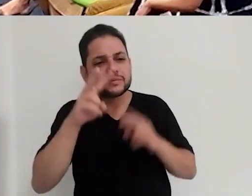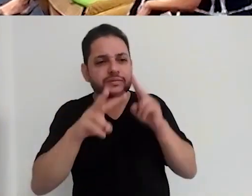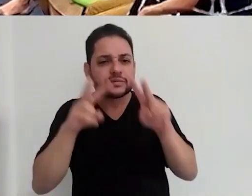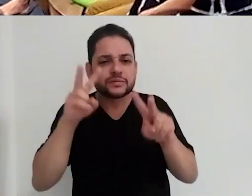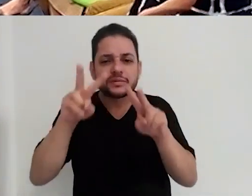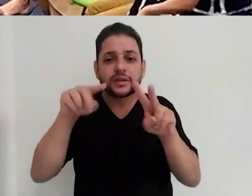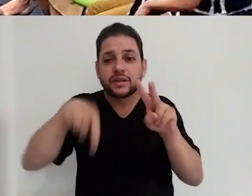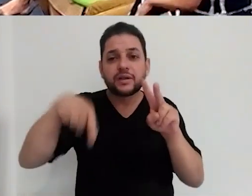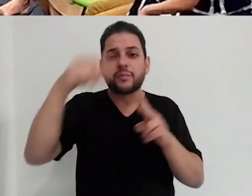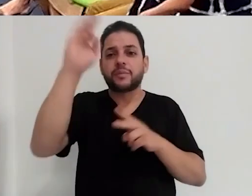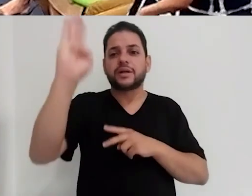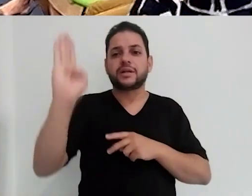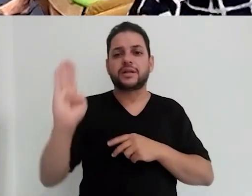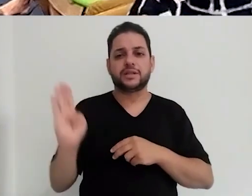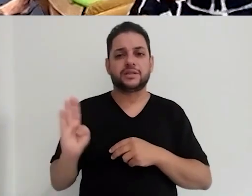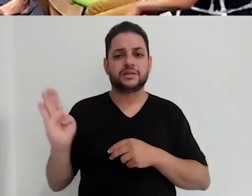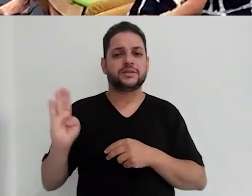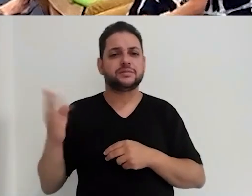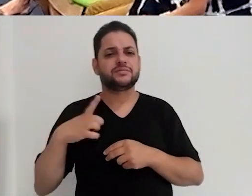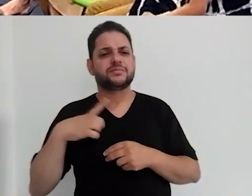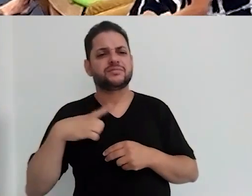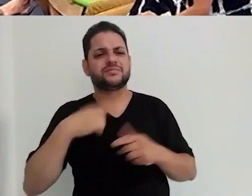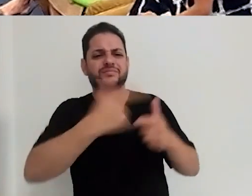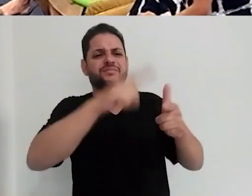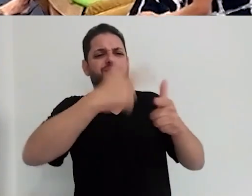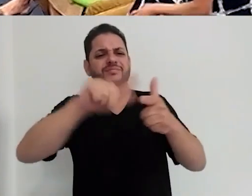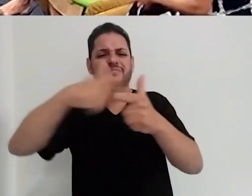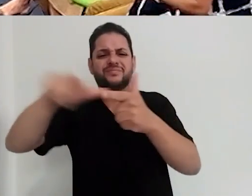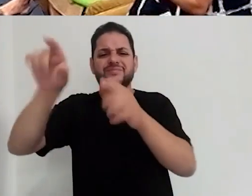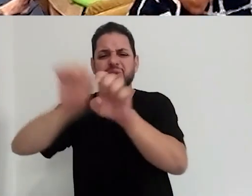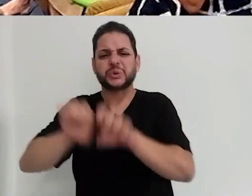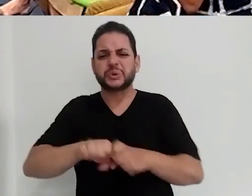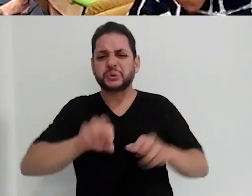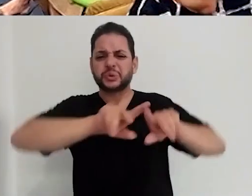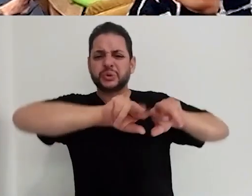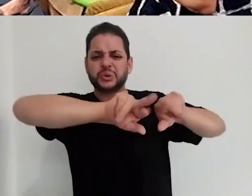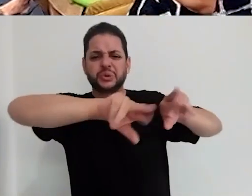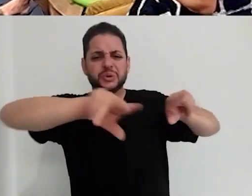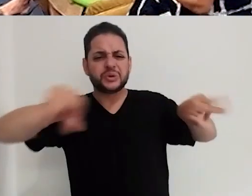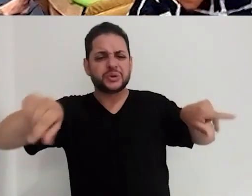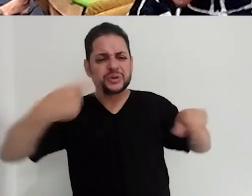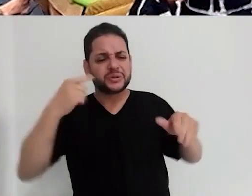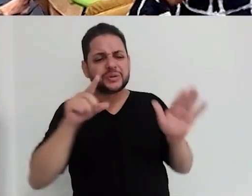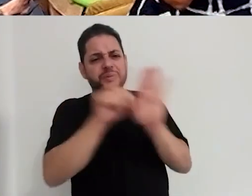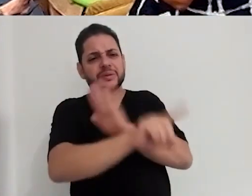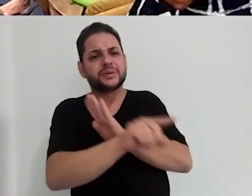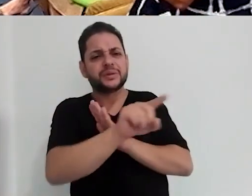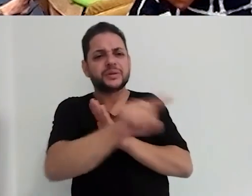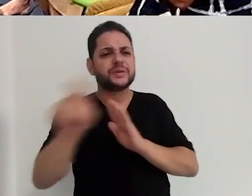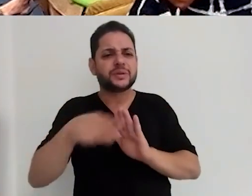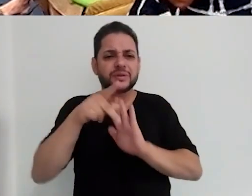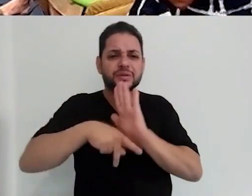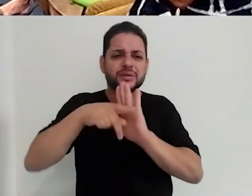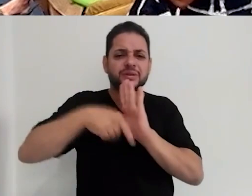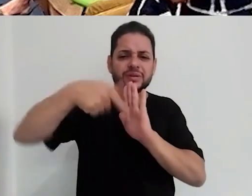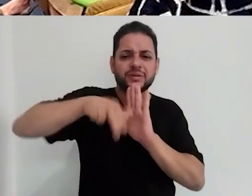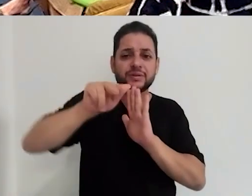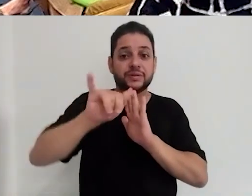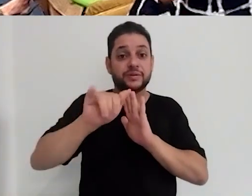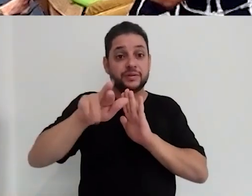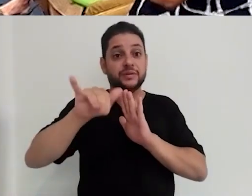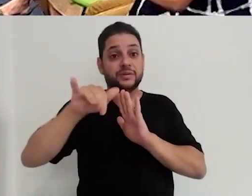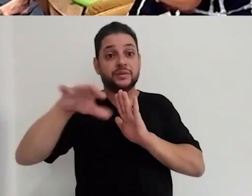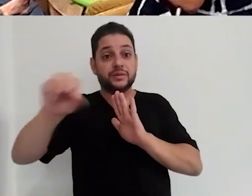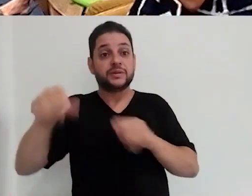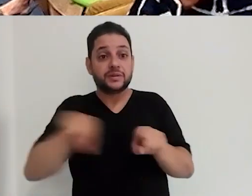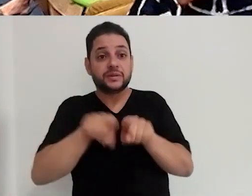Brasil tão cheio de problemas estruturais. E aí eu queria te perguntar se ele também teve essa repercussão de você ser